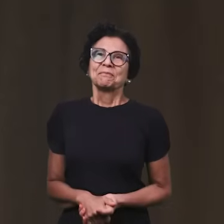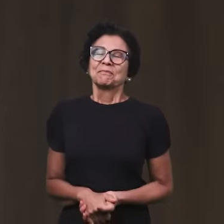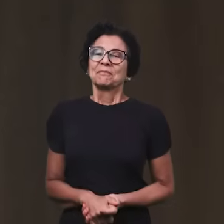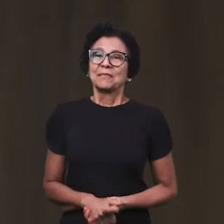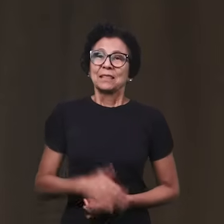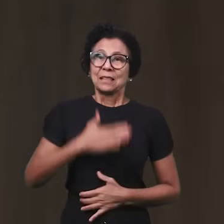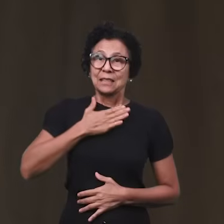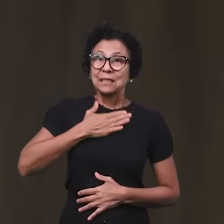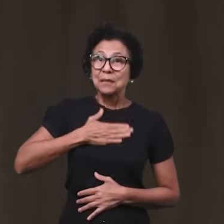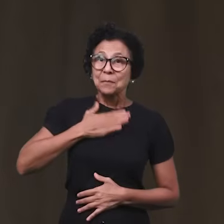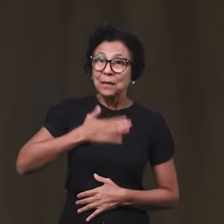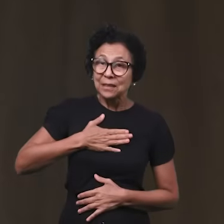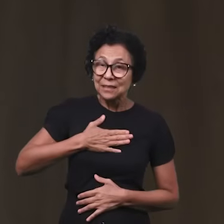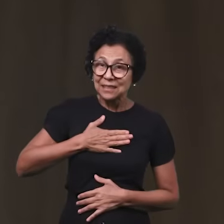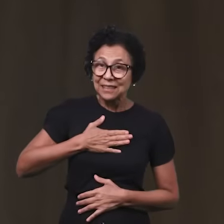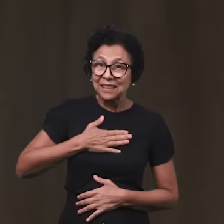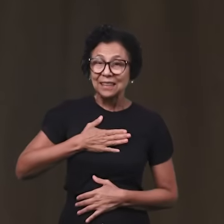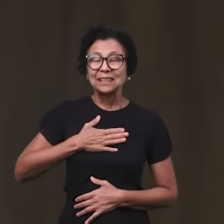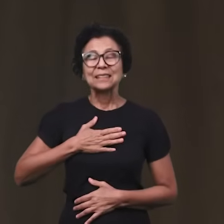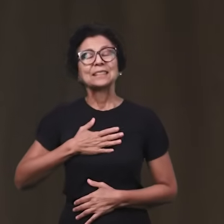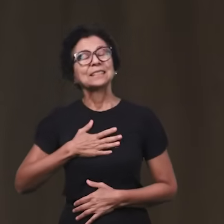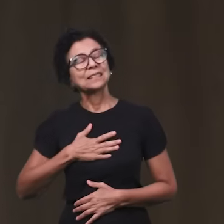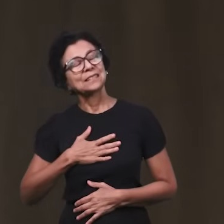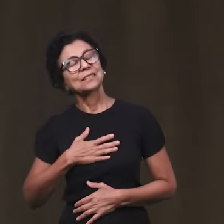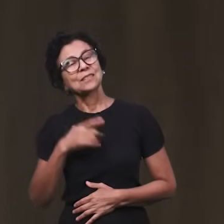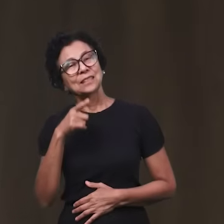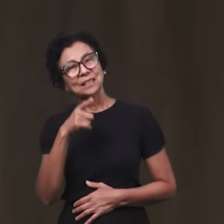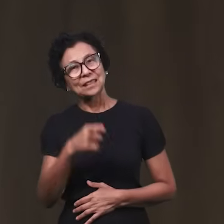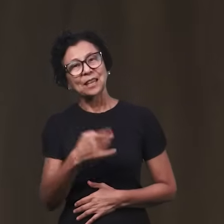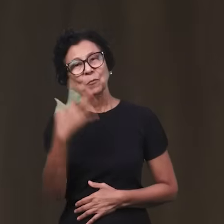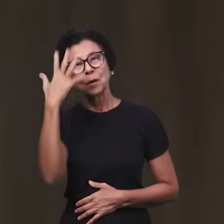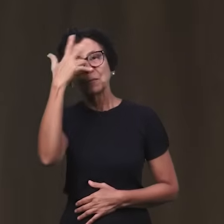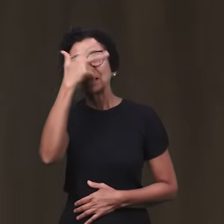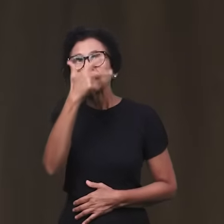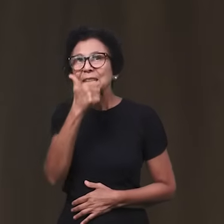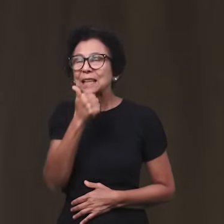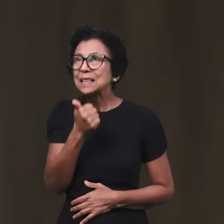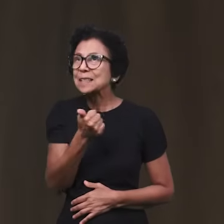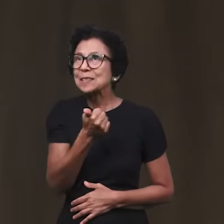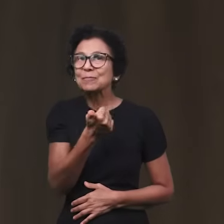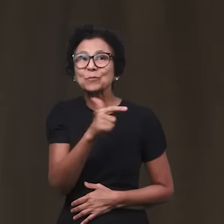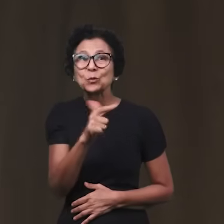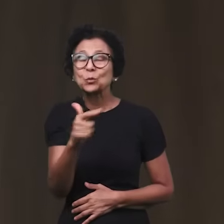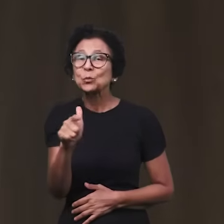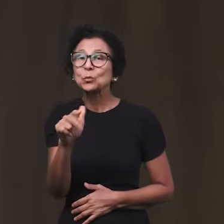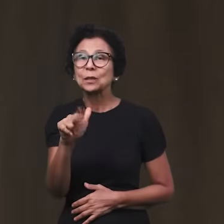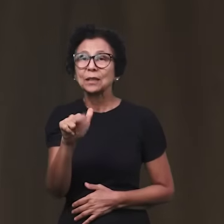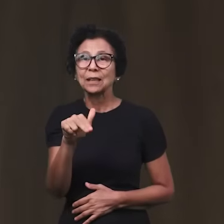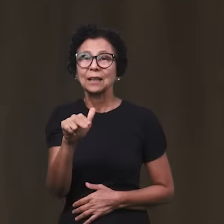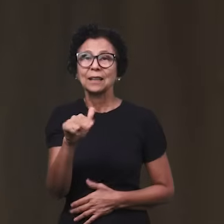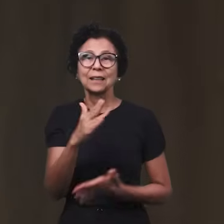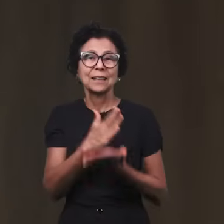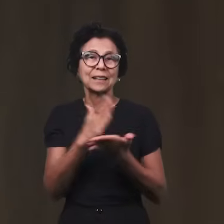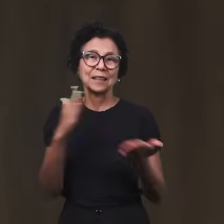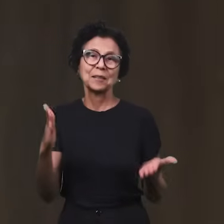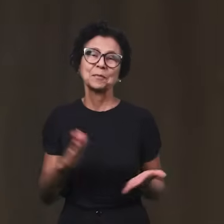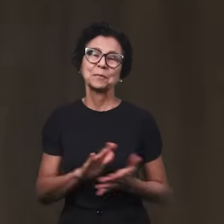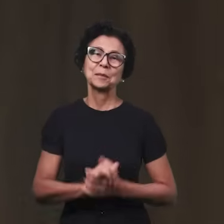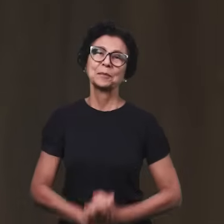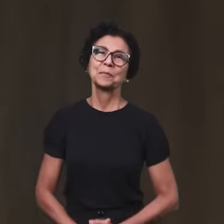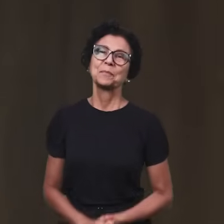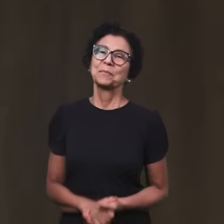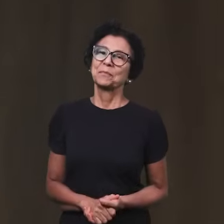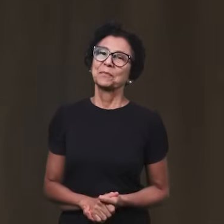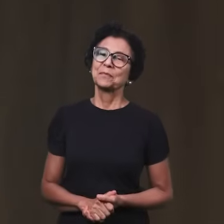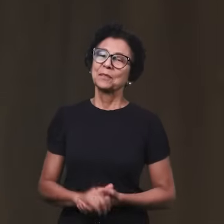alcançar esse espírito manso e quieto, você quer ser essa mulher de beleza incomparável, beleza que não acaba? Esperar em